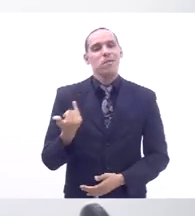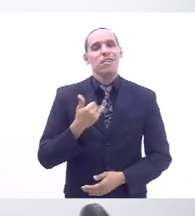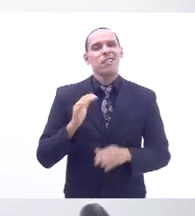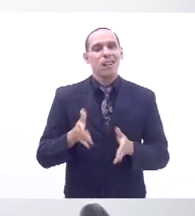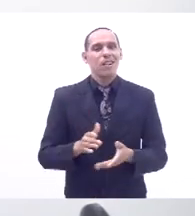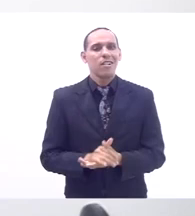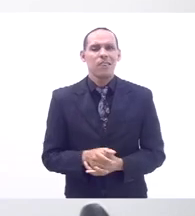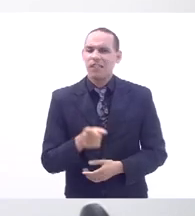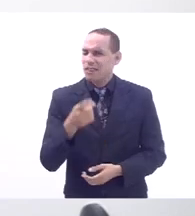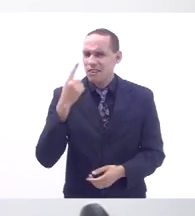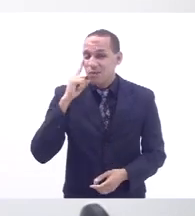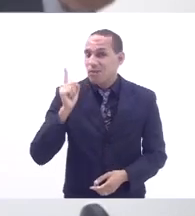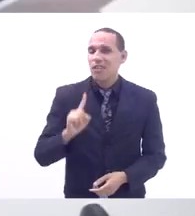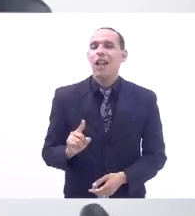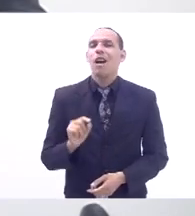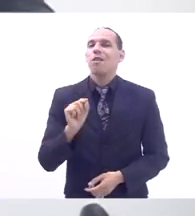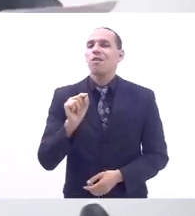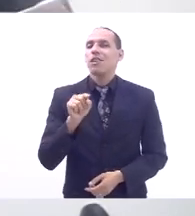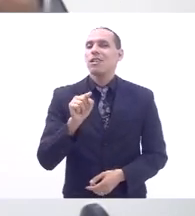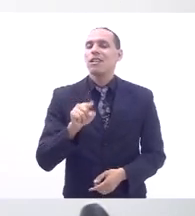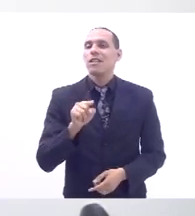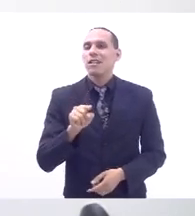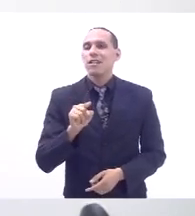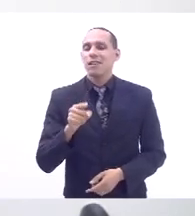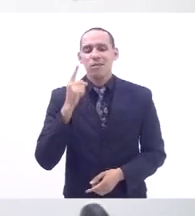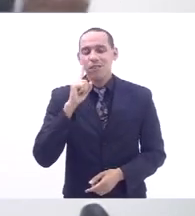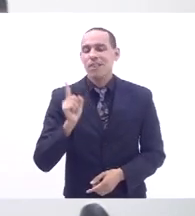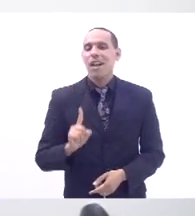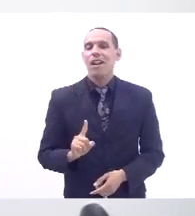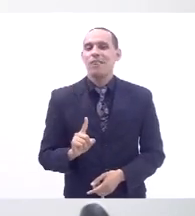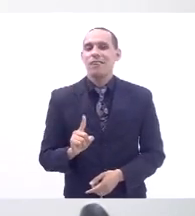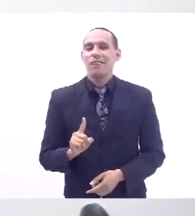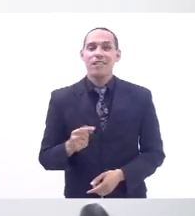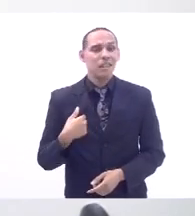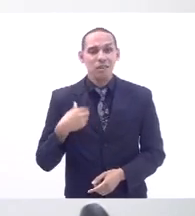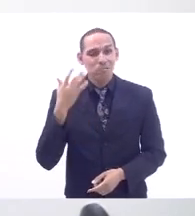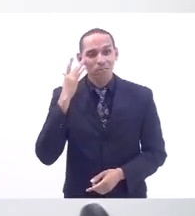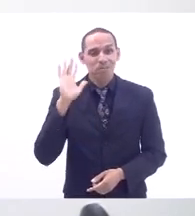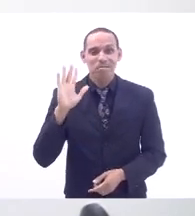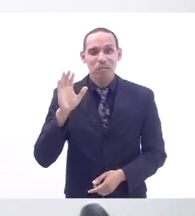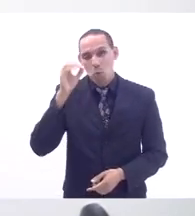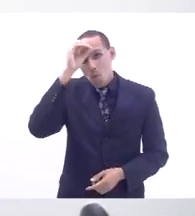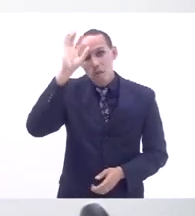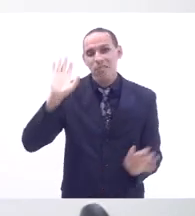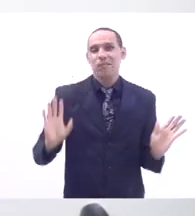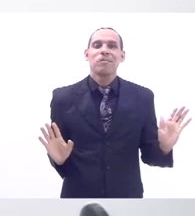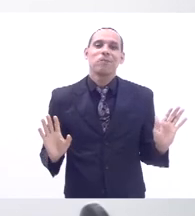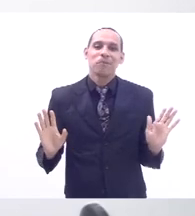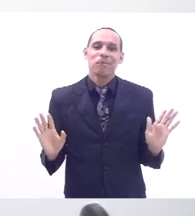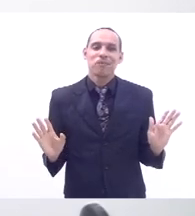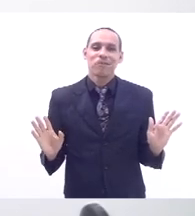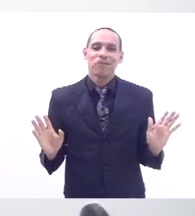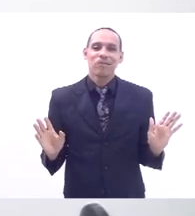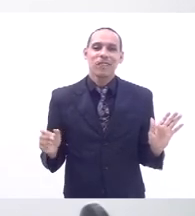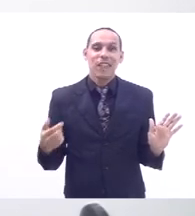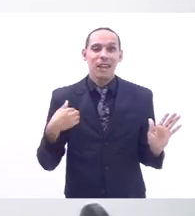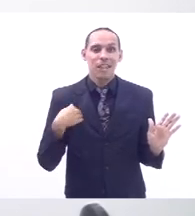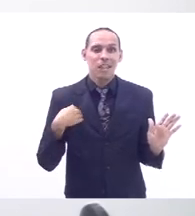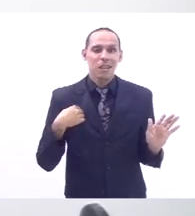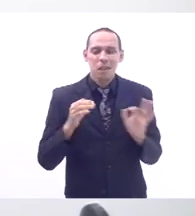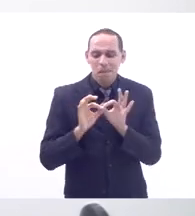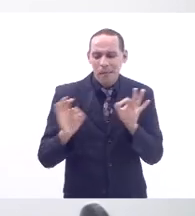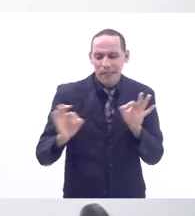falaram, pô, você não sabe o que você está... Você não sabe... Realmente, eu não tenho noção. Não dá para eu ter noção,